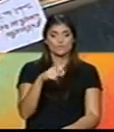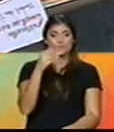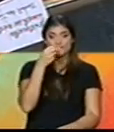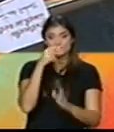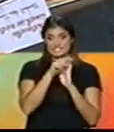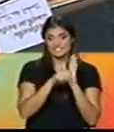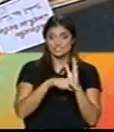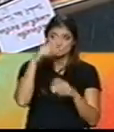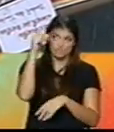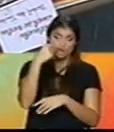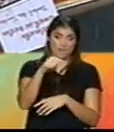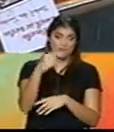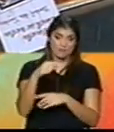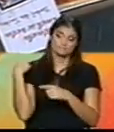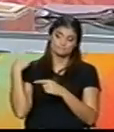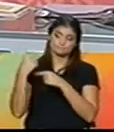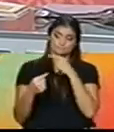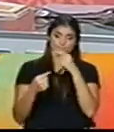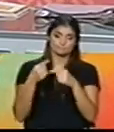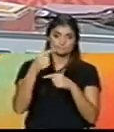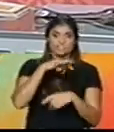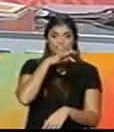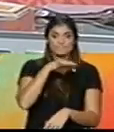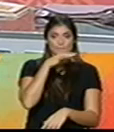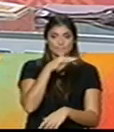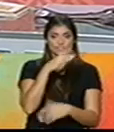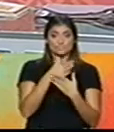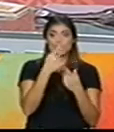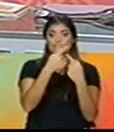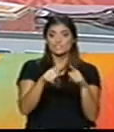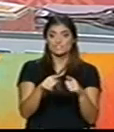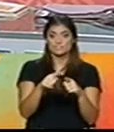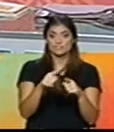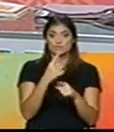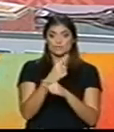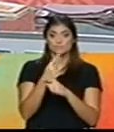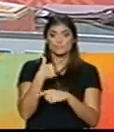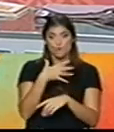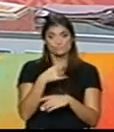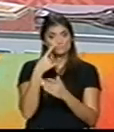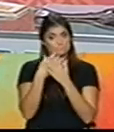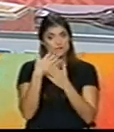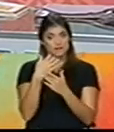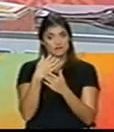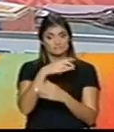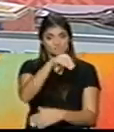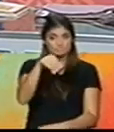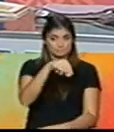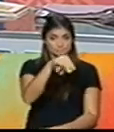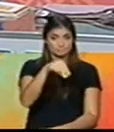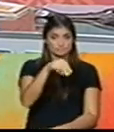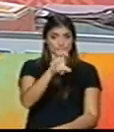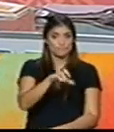receitas de família, são receitas tradicionais, só que faz a diferença do que eu gosto de diferenciar com a minha pitada em secreta.